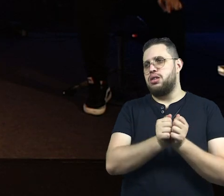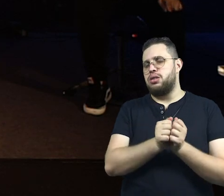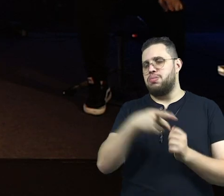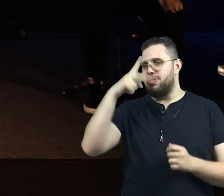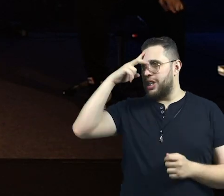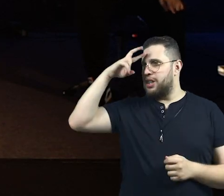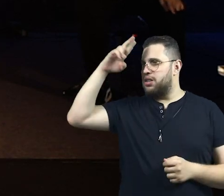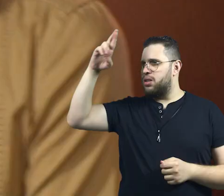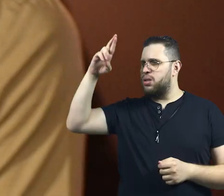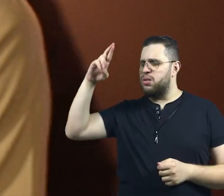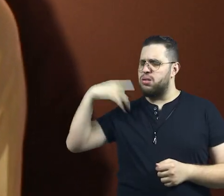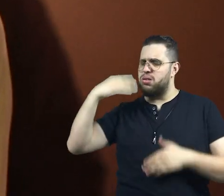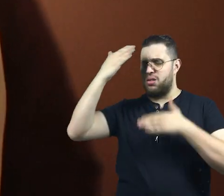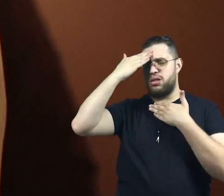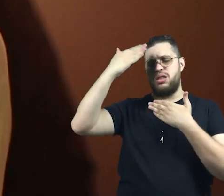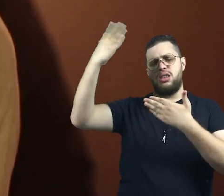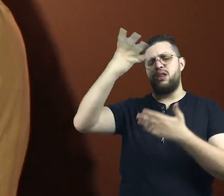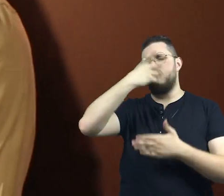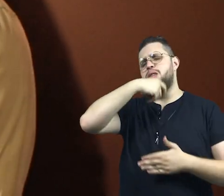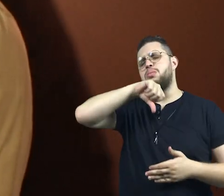Senhor Deus, nós te agradecemos, Pai.